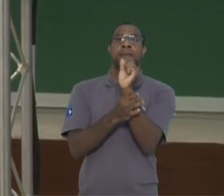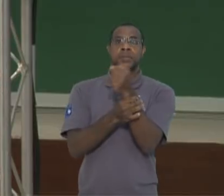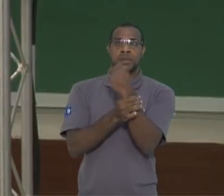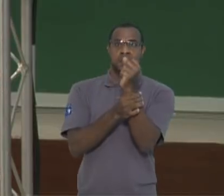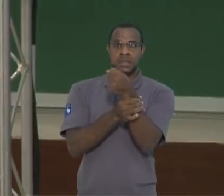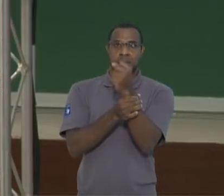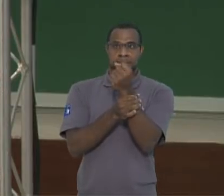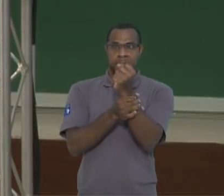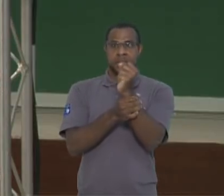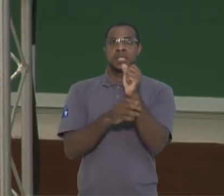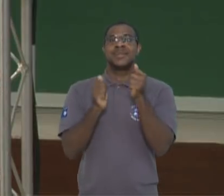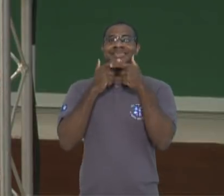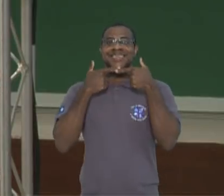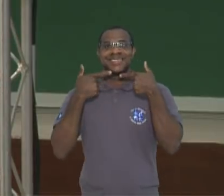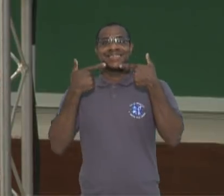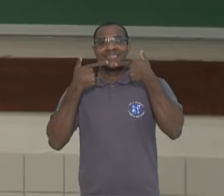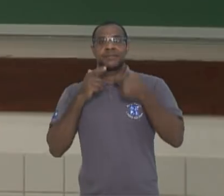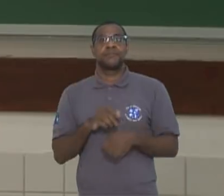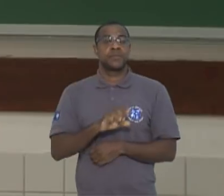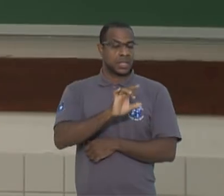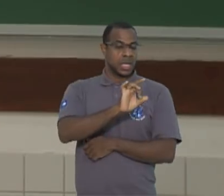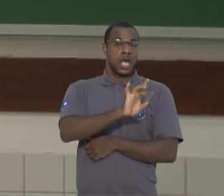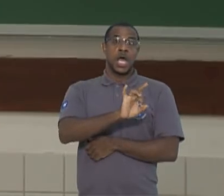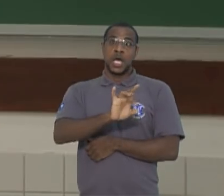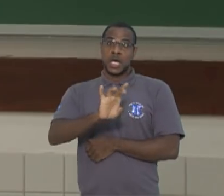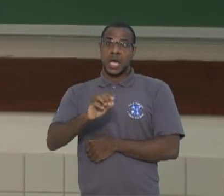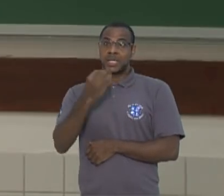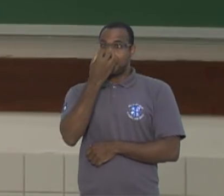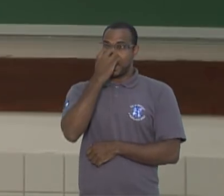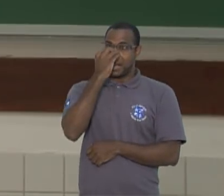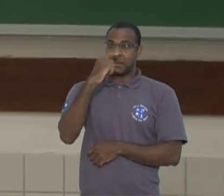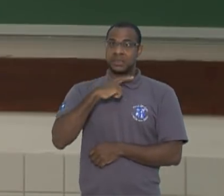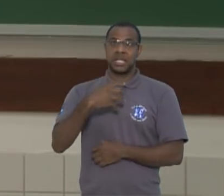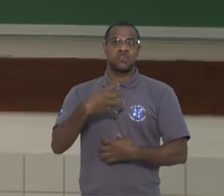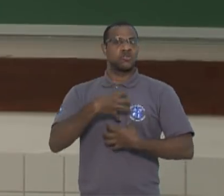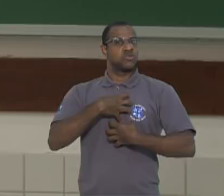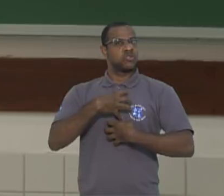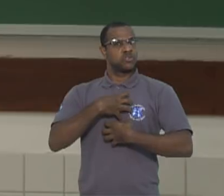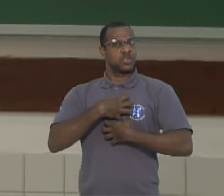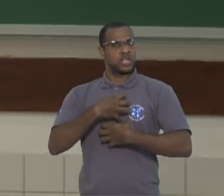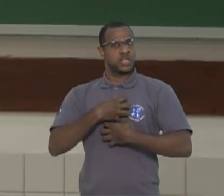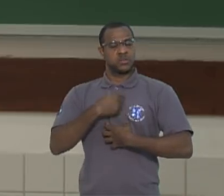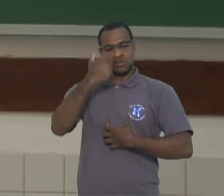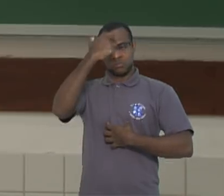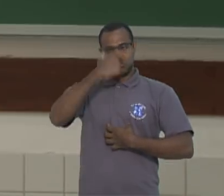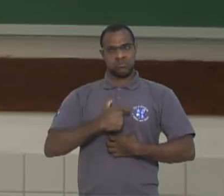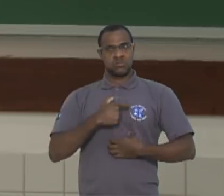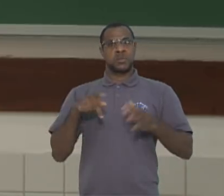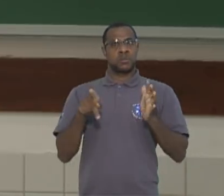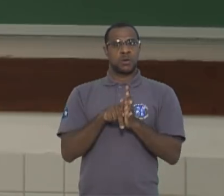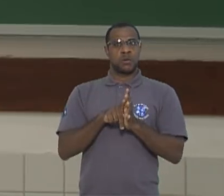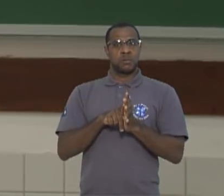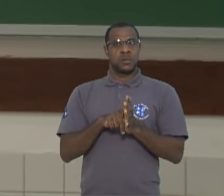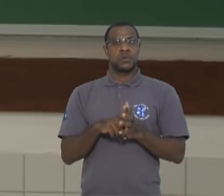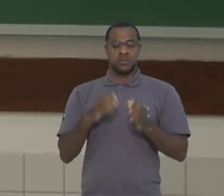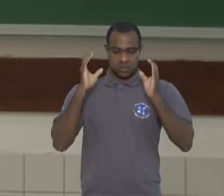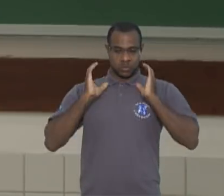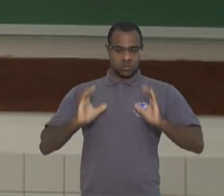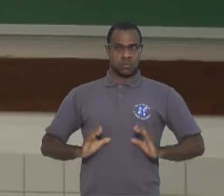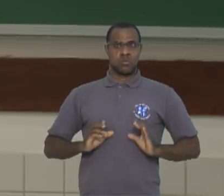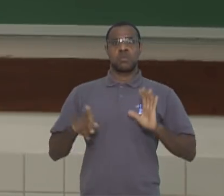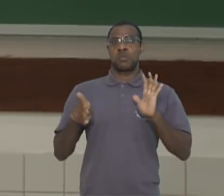seu jeitinho de ser, né? O jeito de se vestir, a maquiagem que ele cria, o jeito de se comportar, né? Como